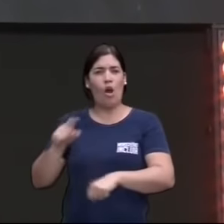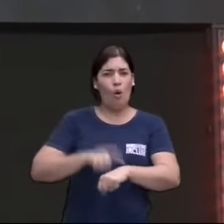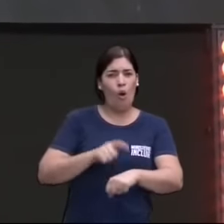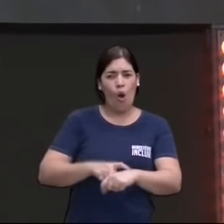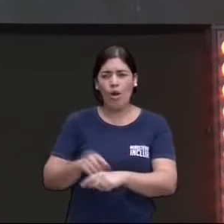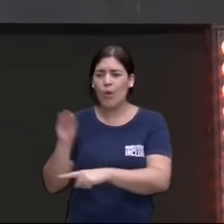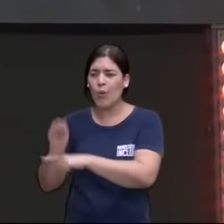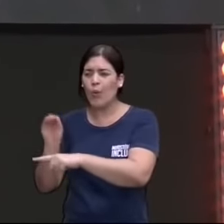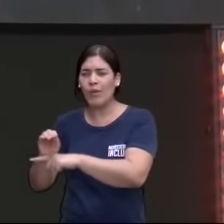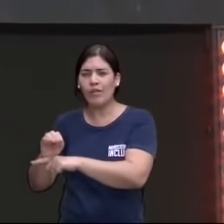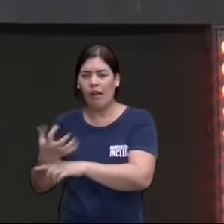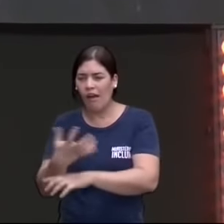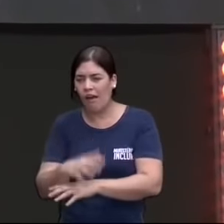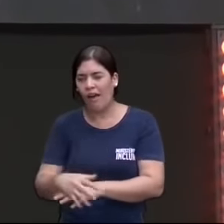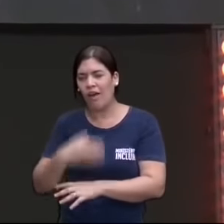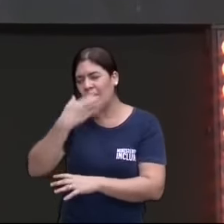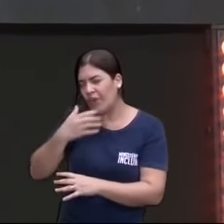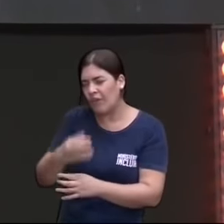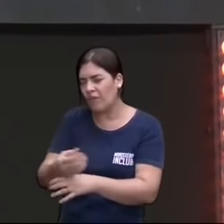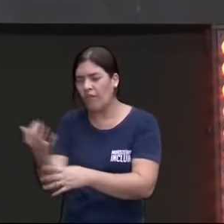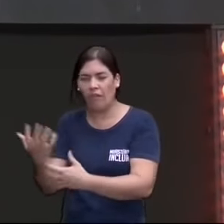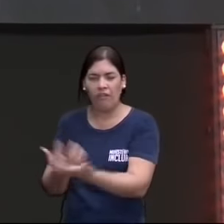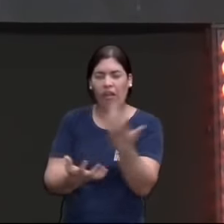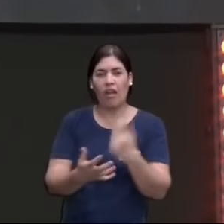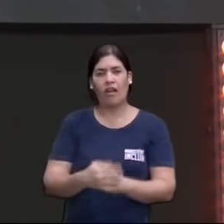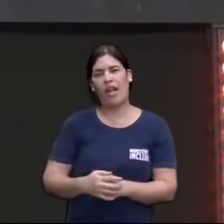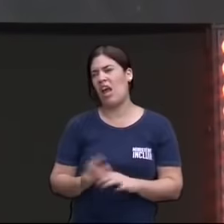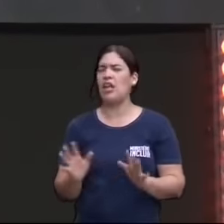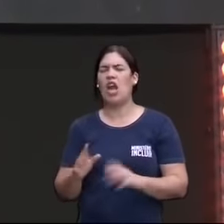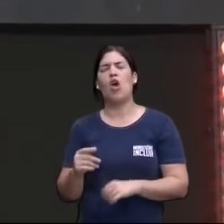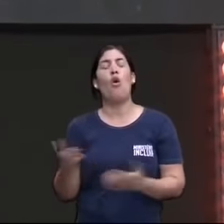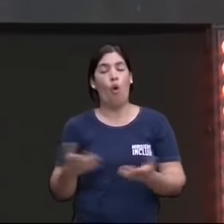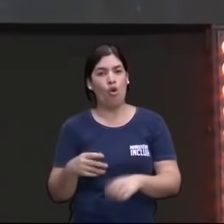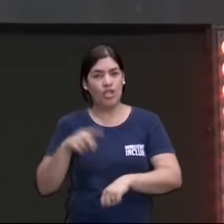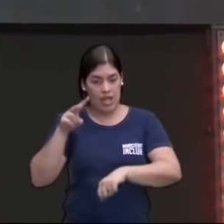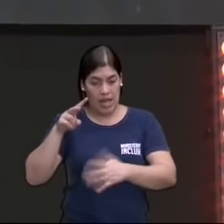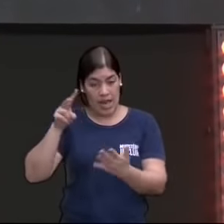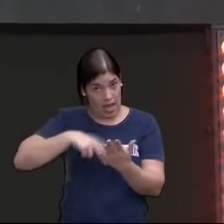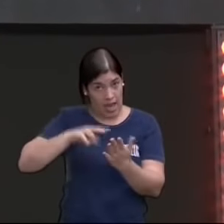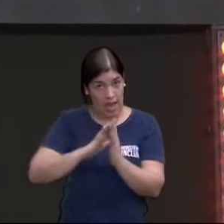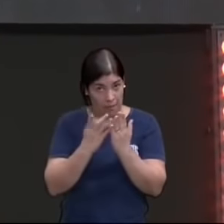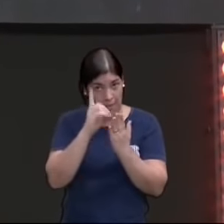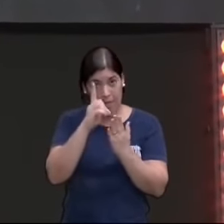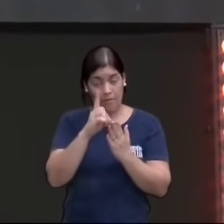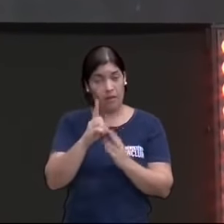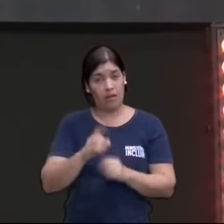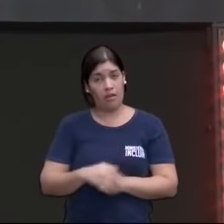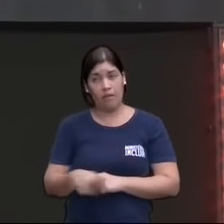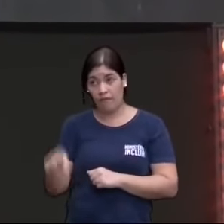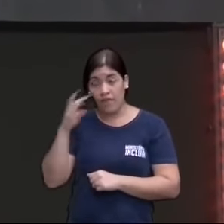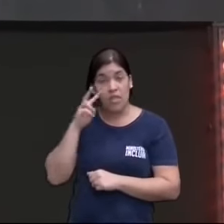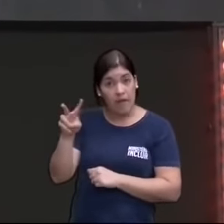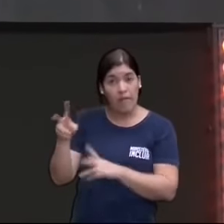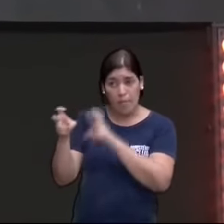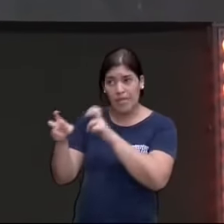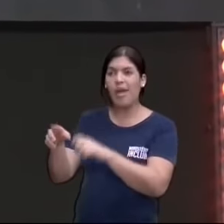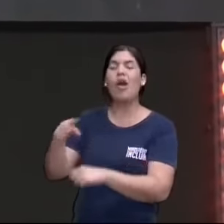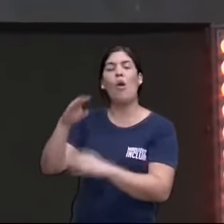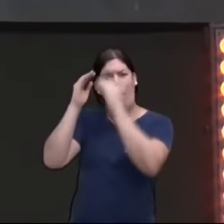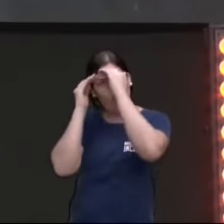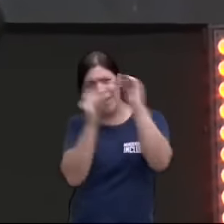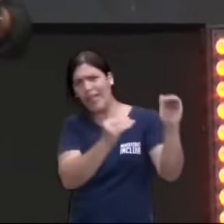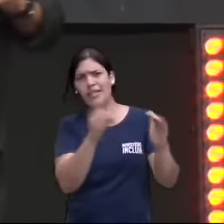da horta, hora de ler Bíblia. Ah, hoje eu não vou ler Bíblia. Vai ler Bíblia agora. E eles obedecem.